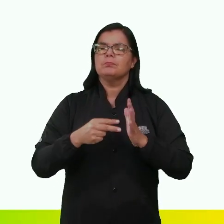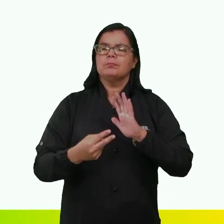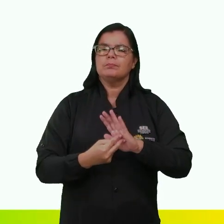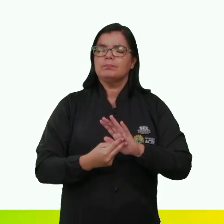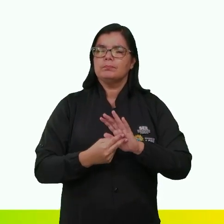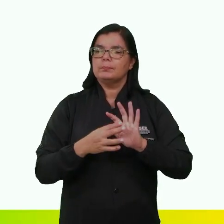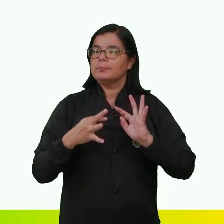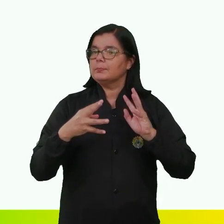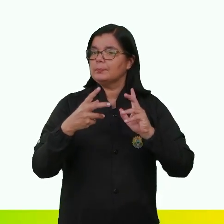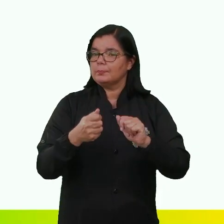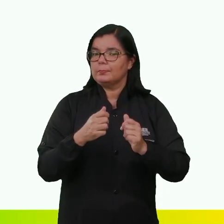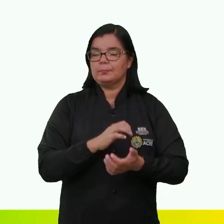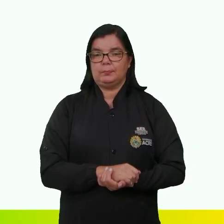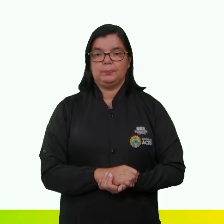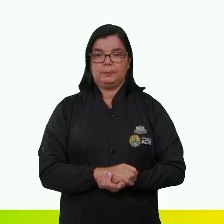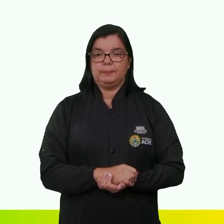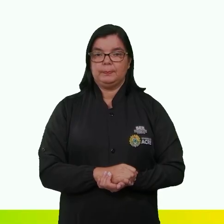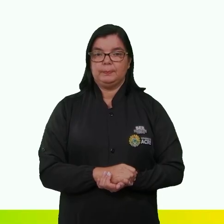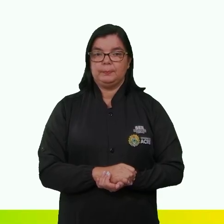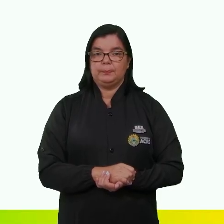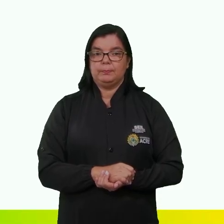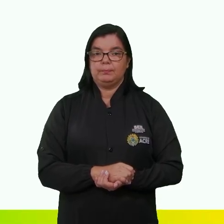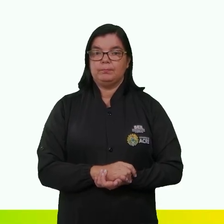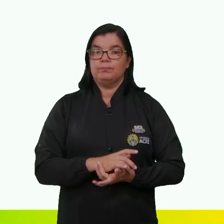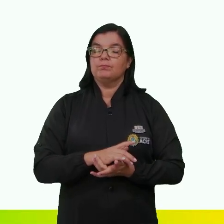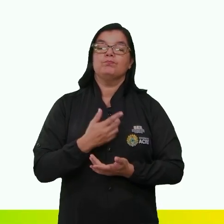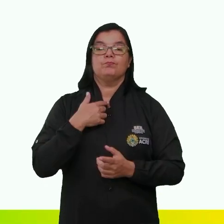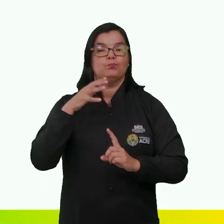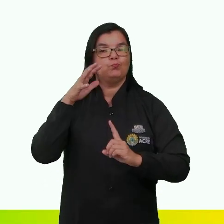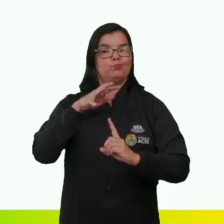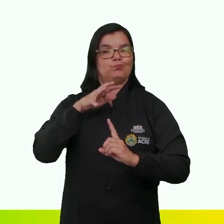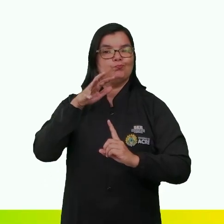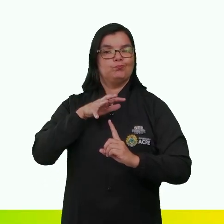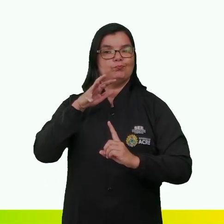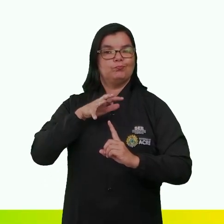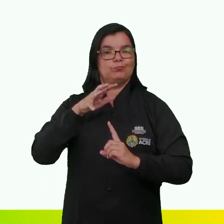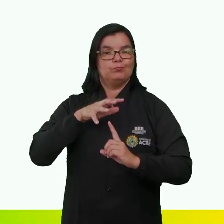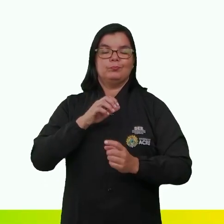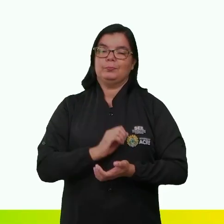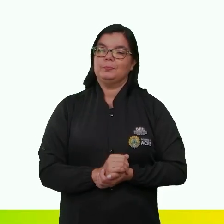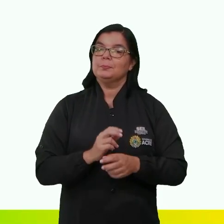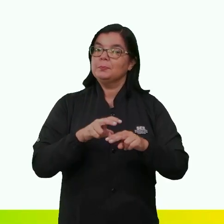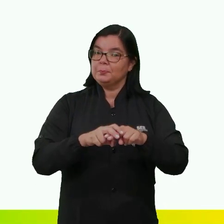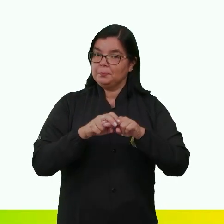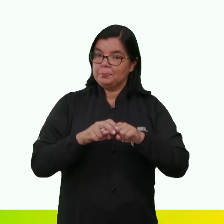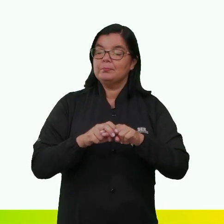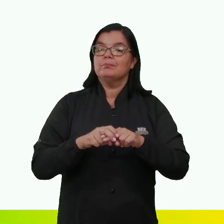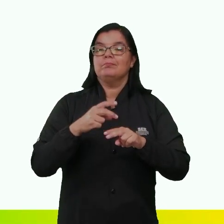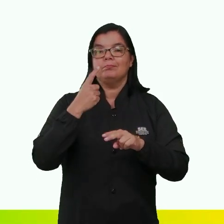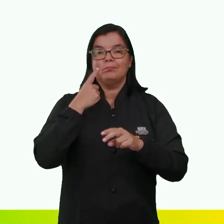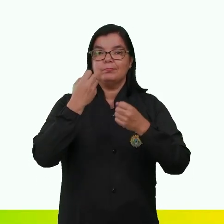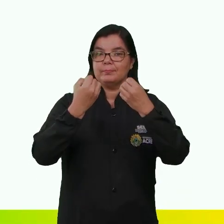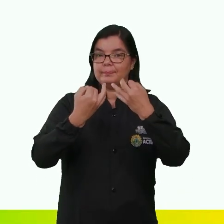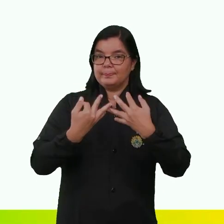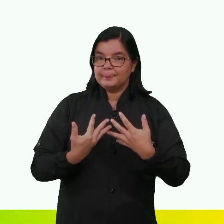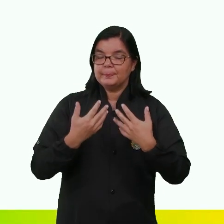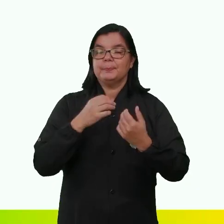retrata a todos nós? Uma questão de manipulação. Por isso que nós vamos